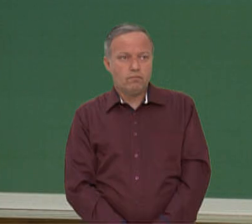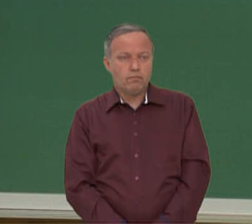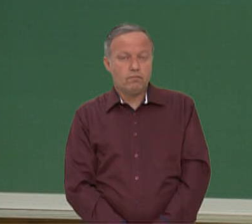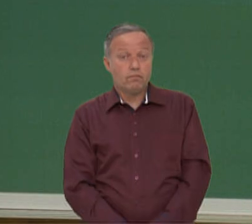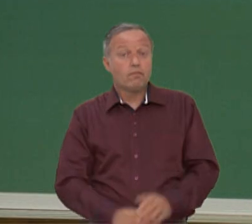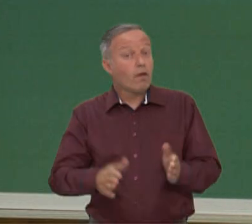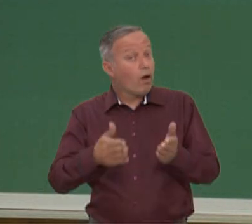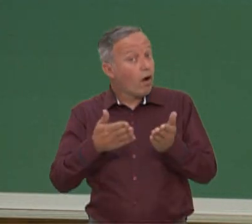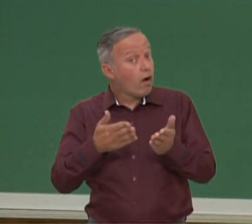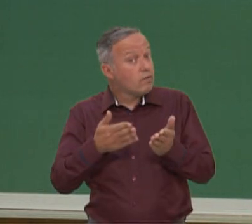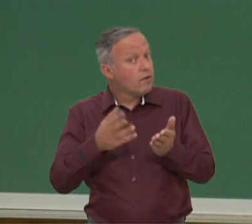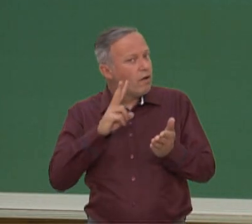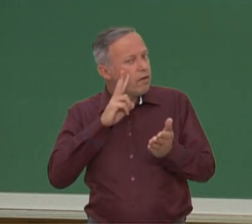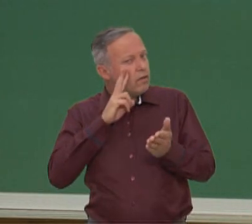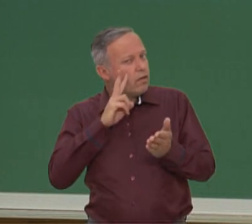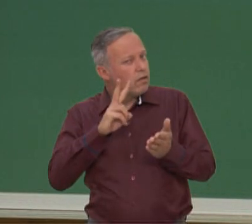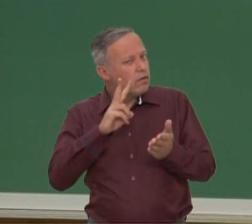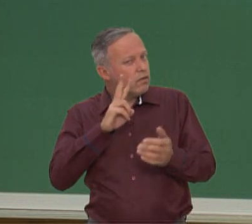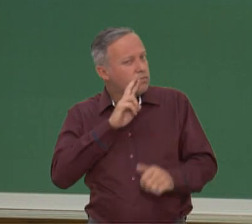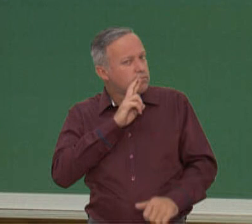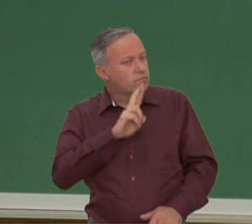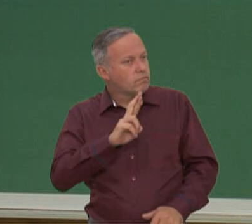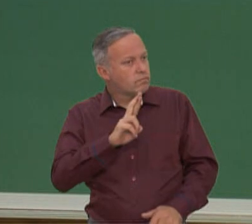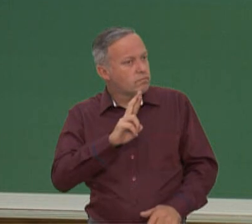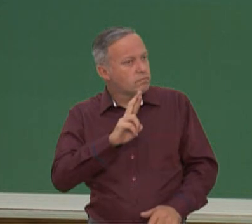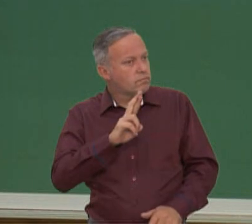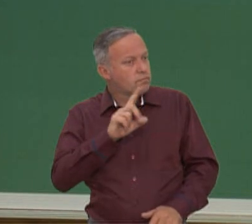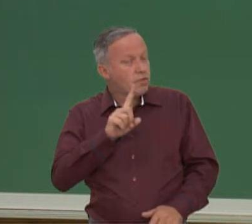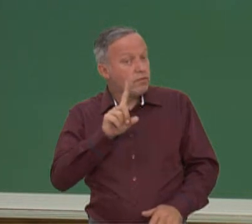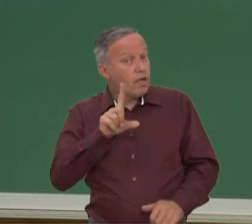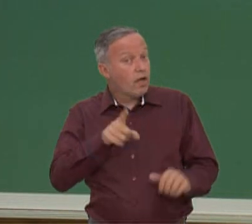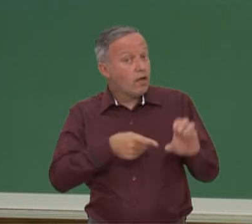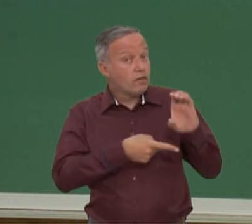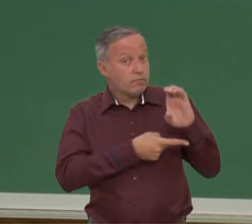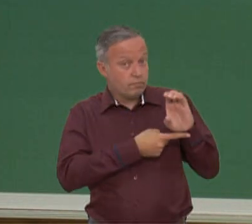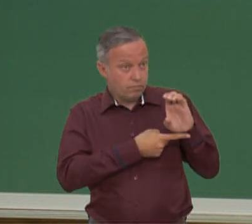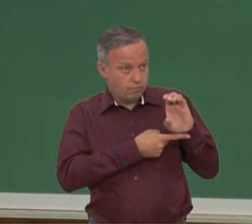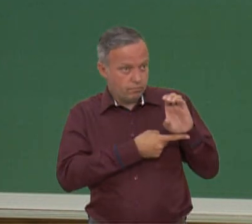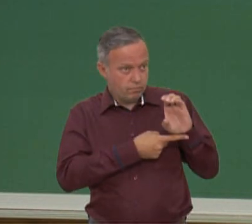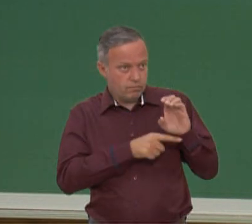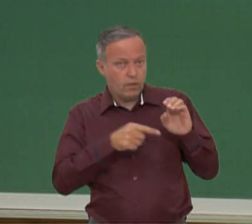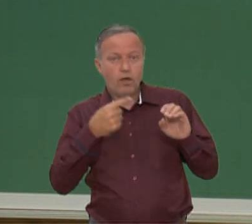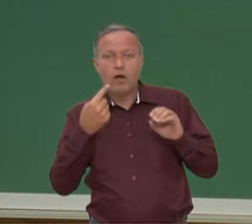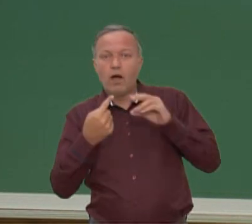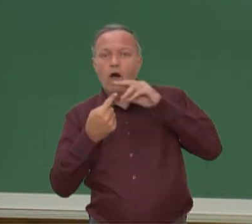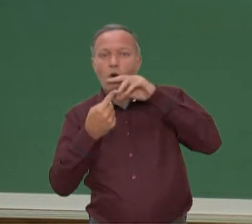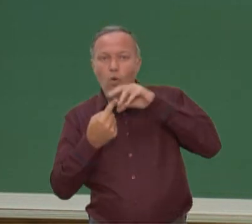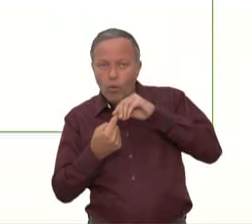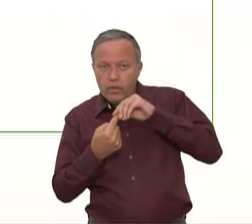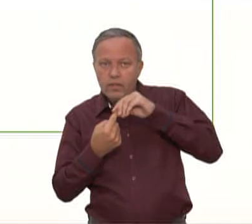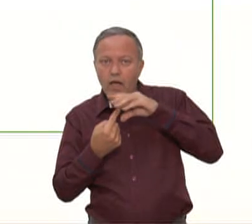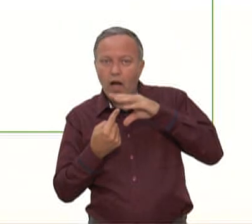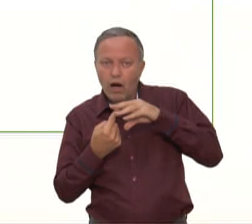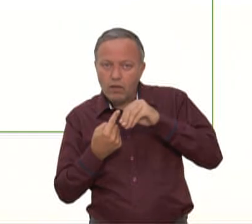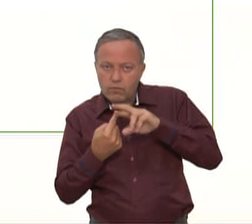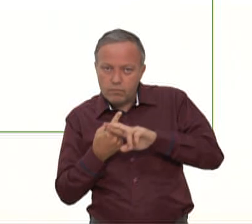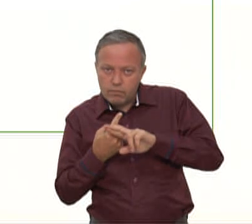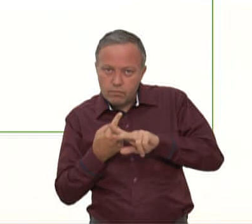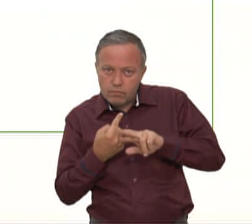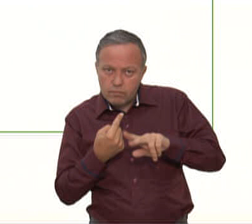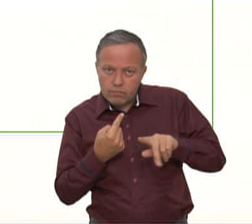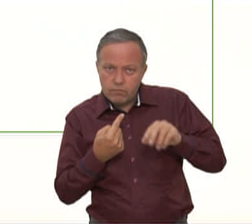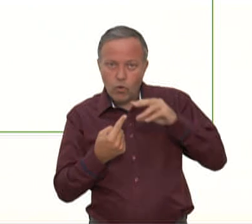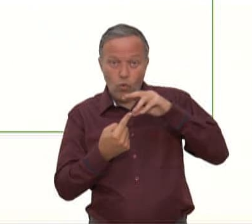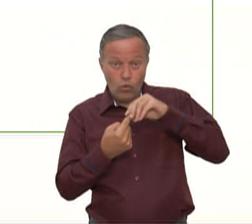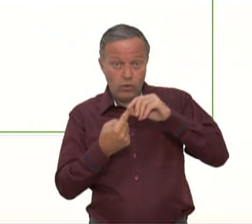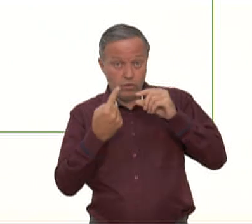E aí, conseguiram achar a alternativa correta? Se você colocou que é unimultipolar, você acertou. Lembra, uni porque